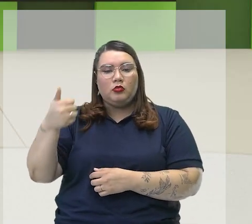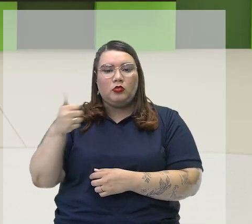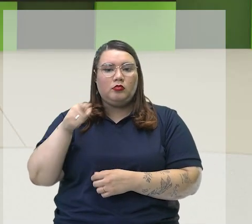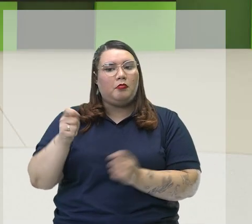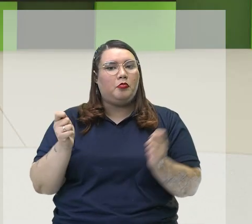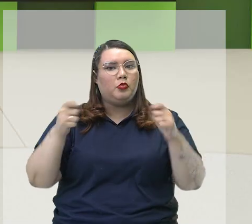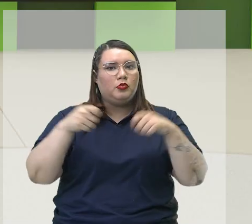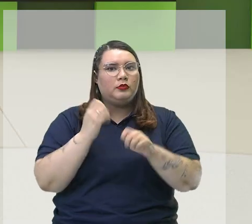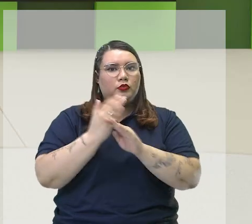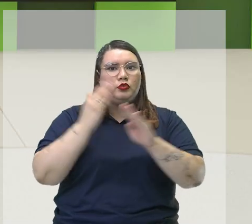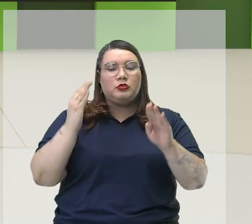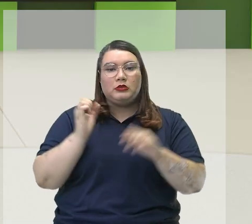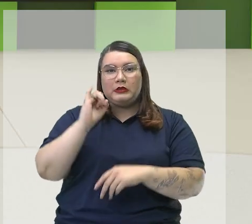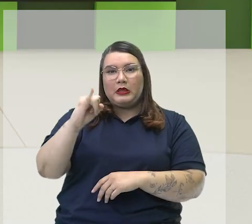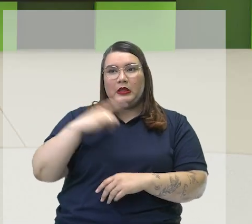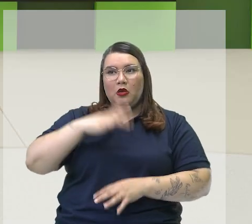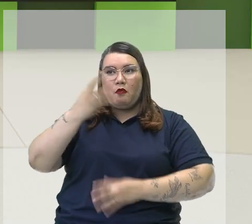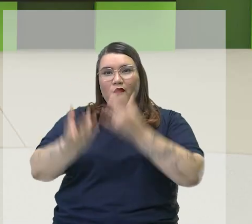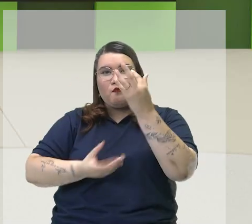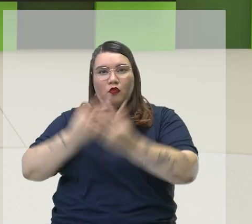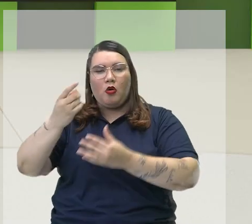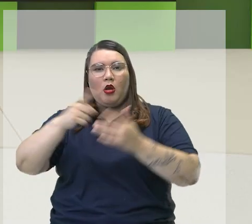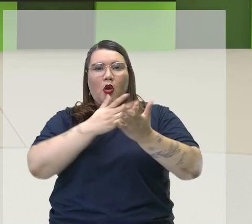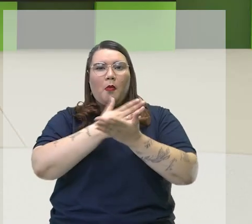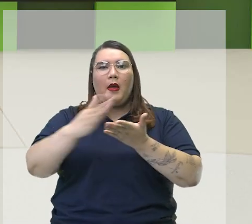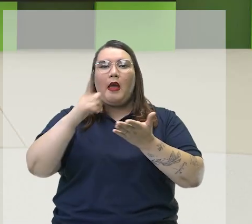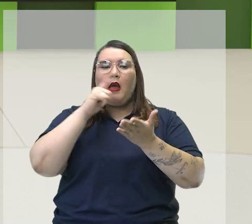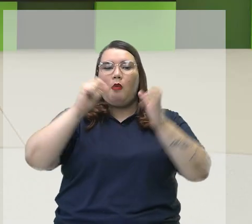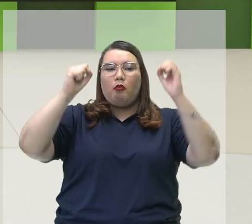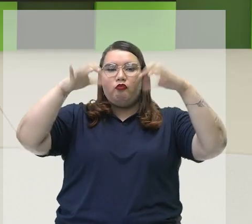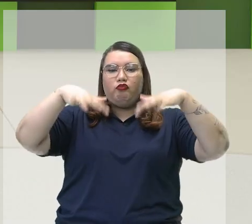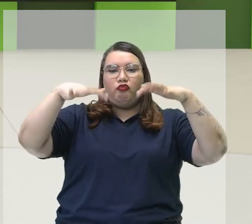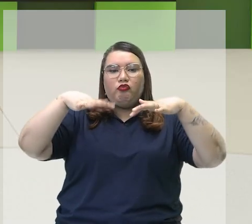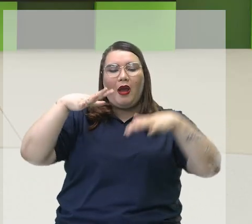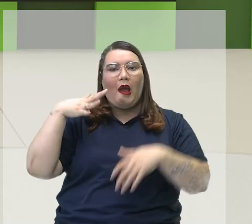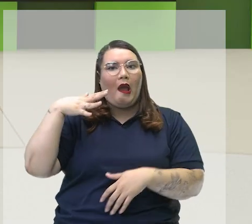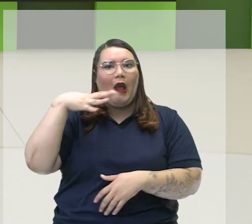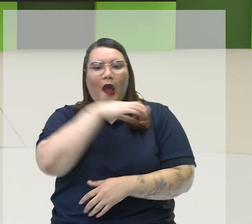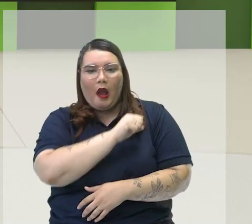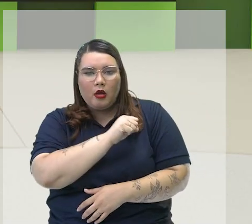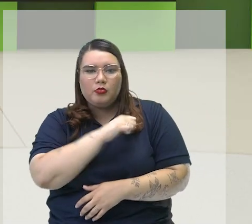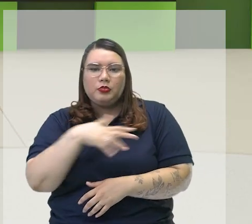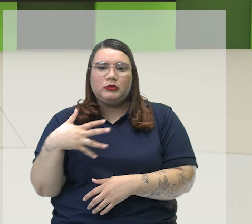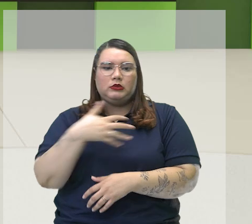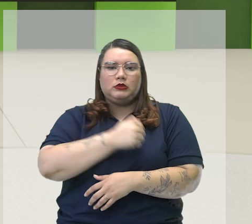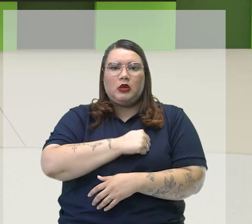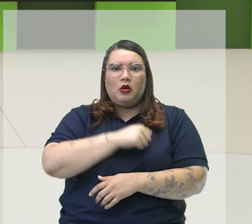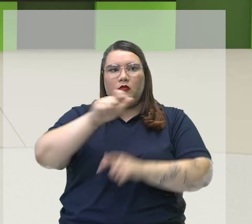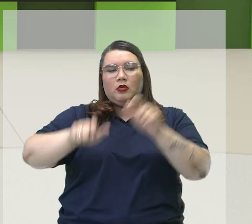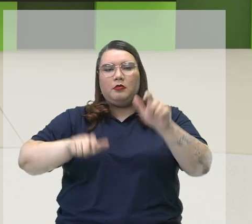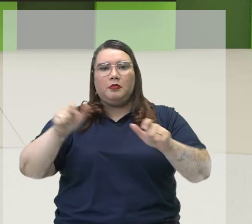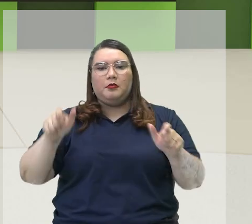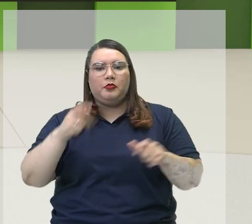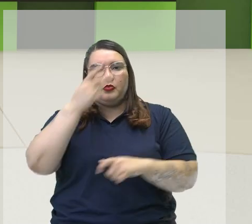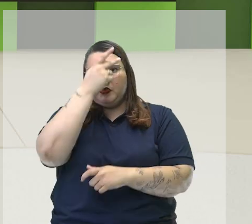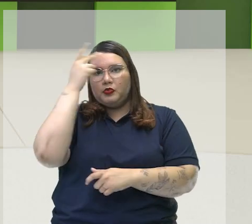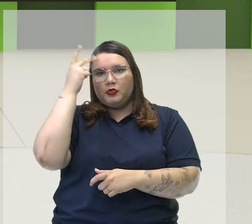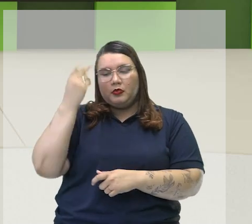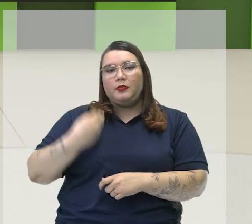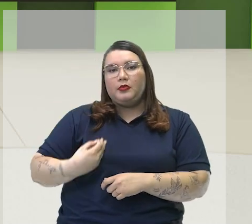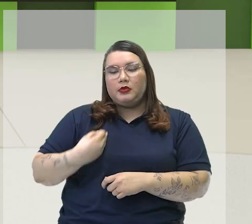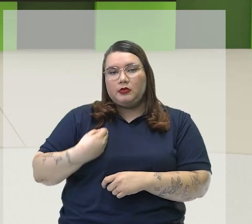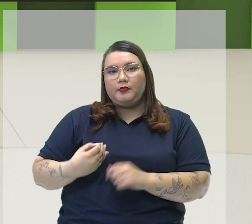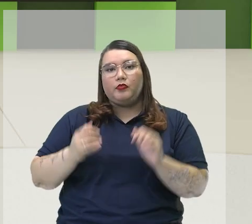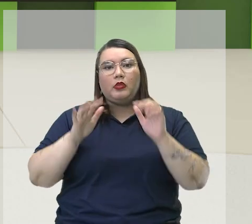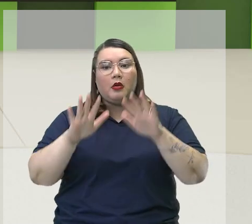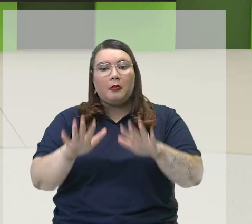de incêndio. Logo, nós temos aí o detector de fumaça. Mas também temos outras